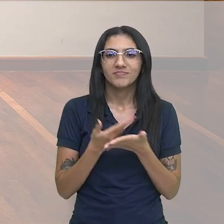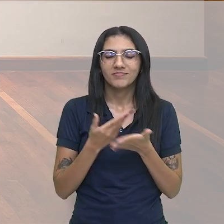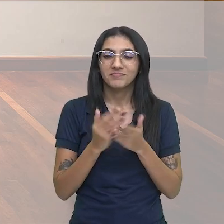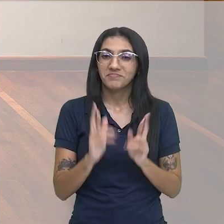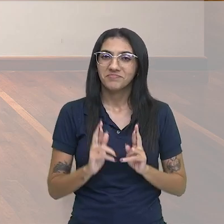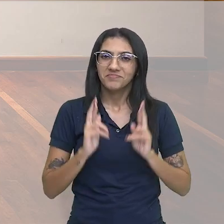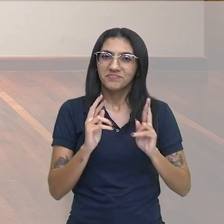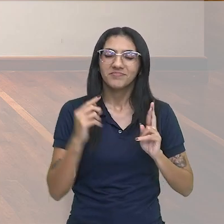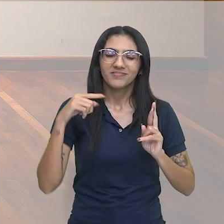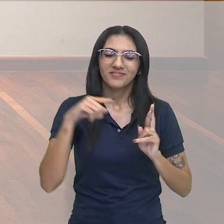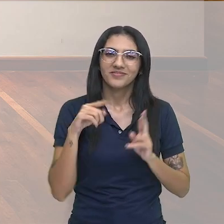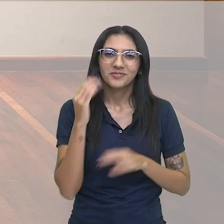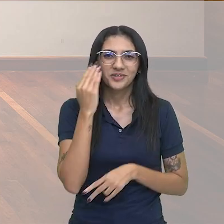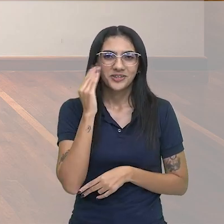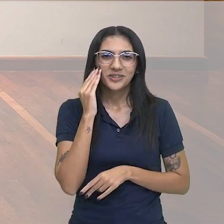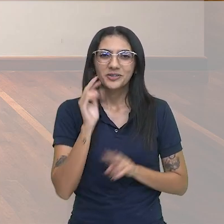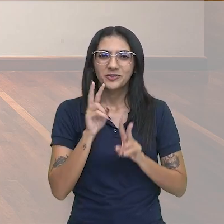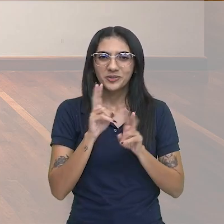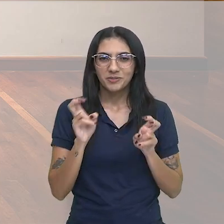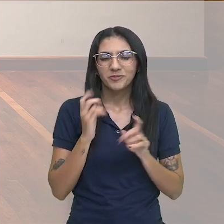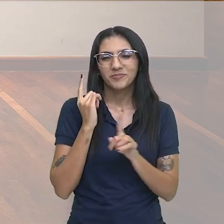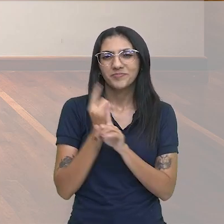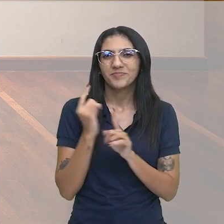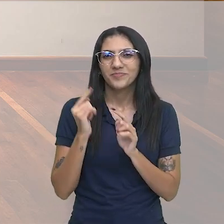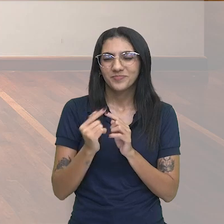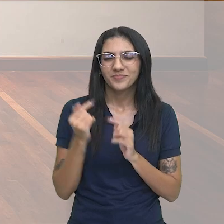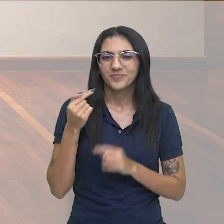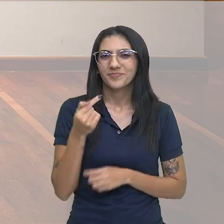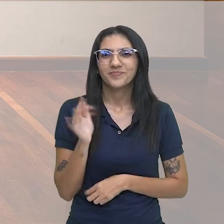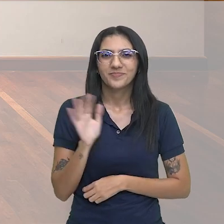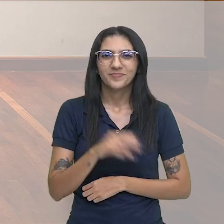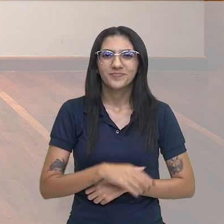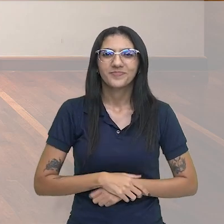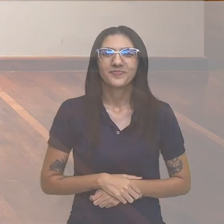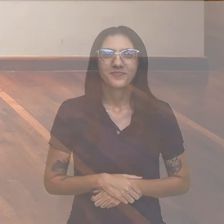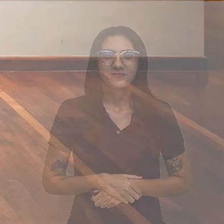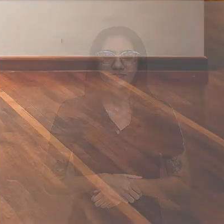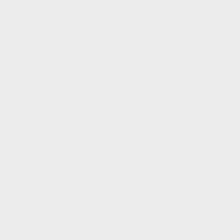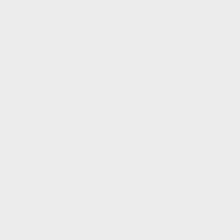com a reflexão aí dos clássicos da sociologia e nos veremos numa próxima aula.